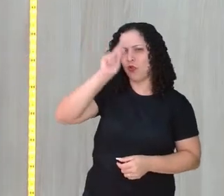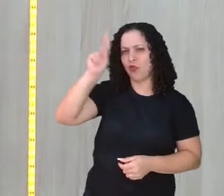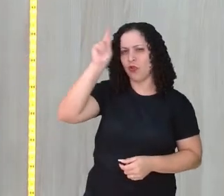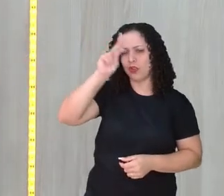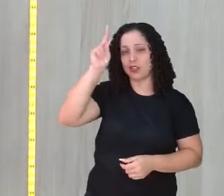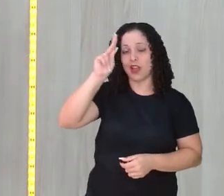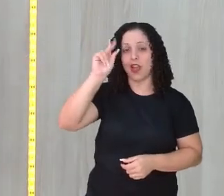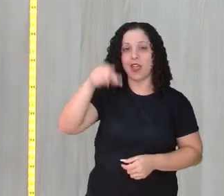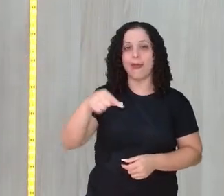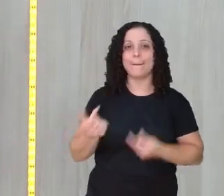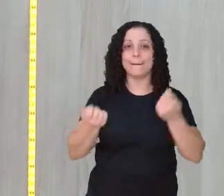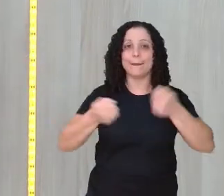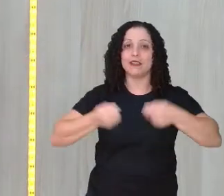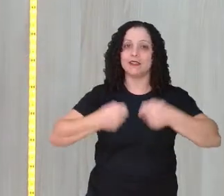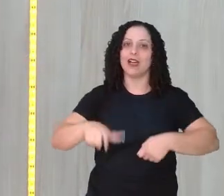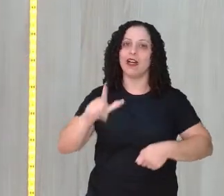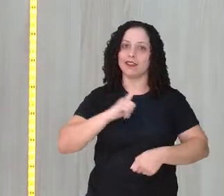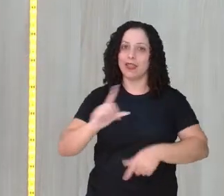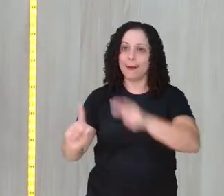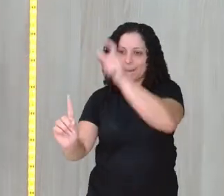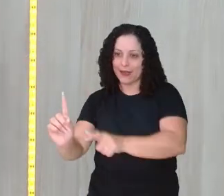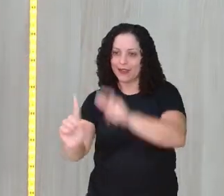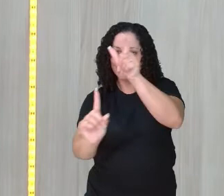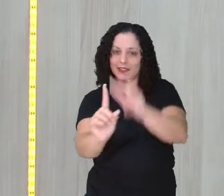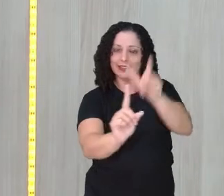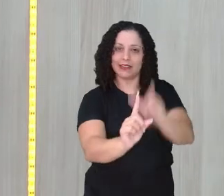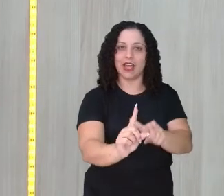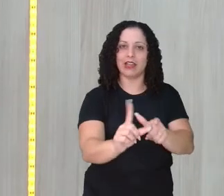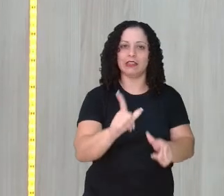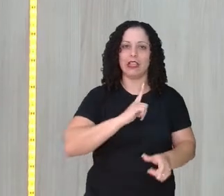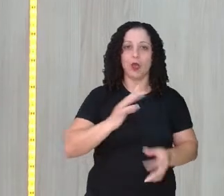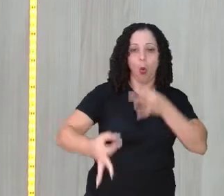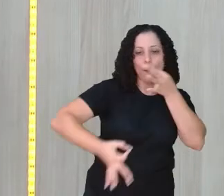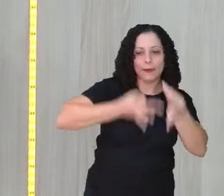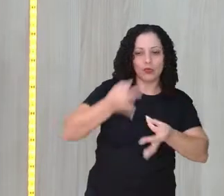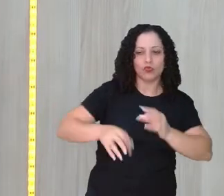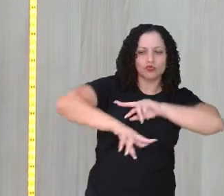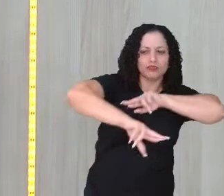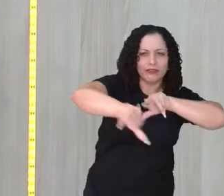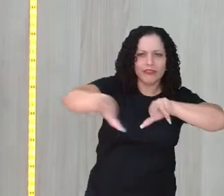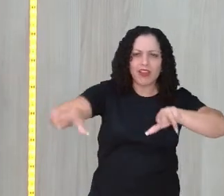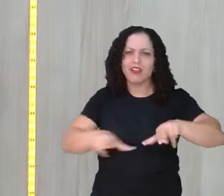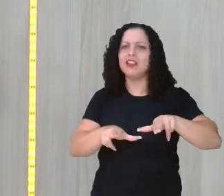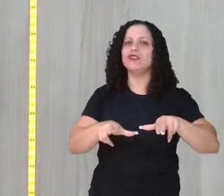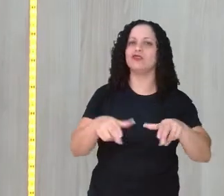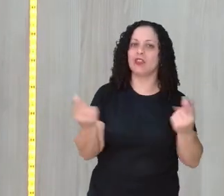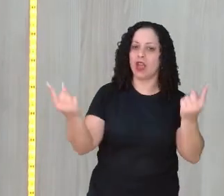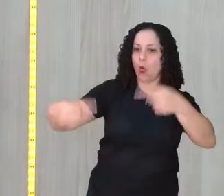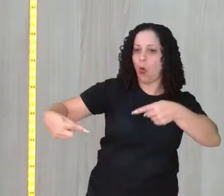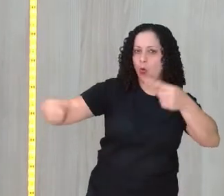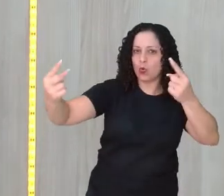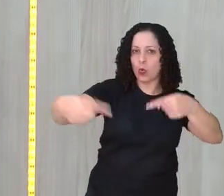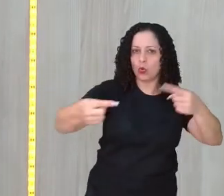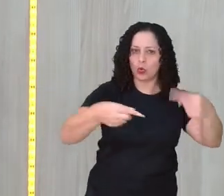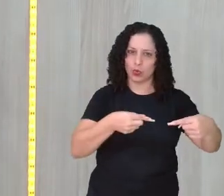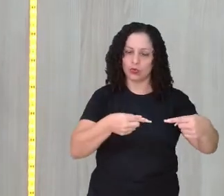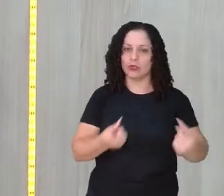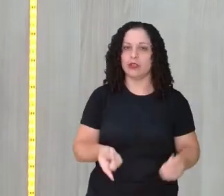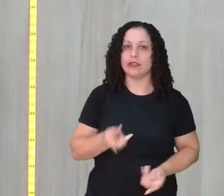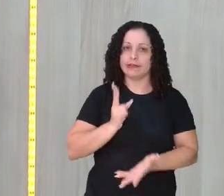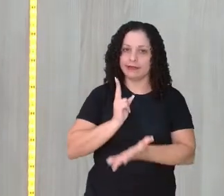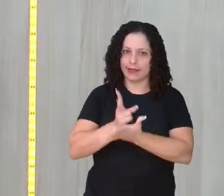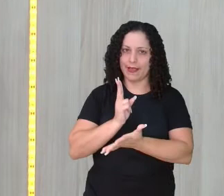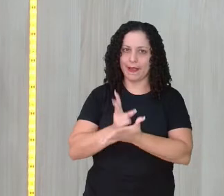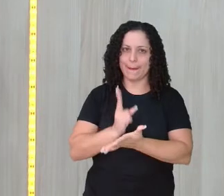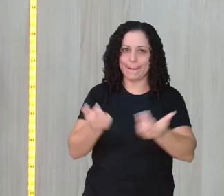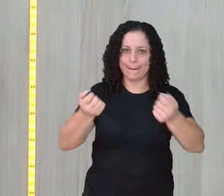intriga, é necessário que você tenha essa oposição. Claro que nem sempre vai ser, por exemplo, vilanês. Quando a gente tem